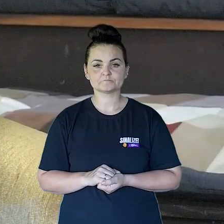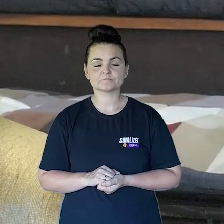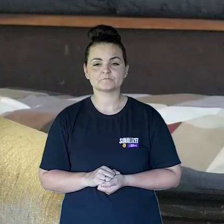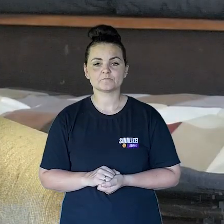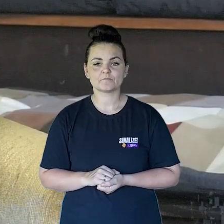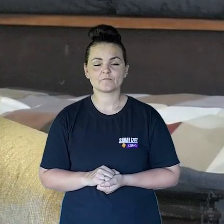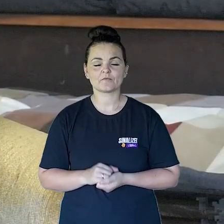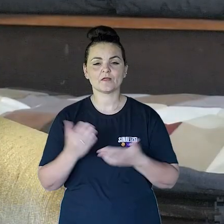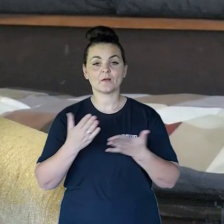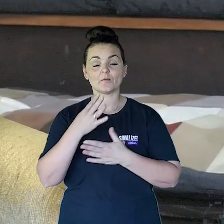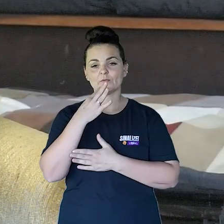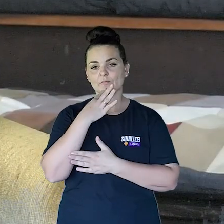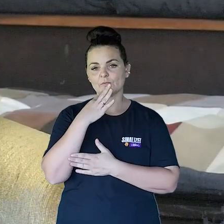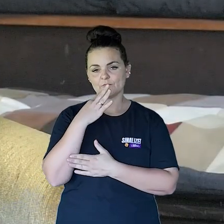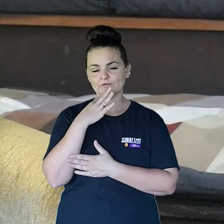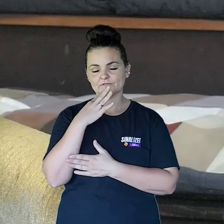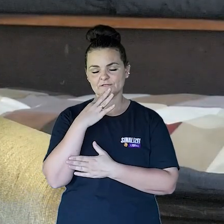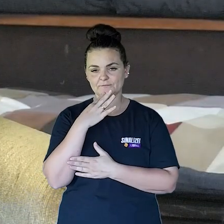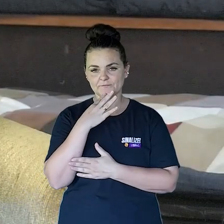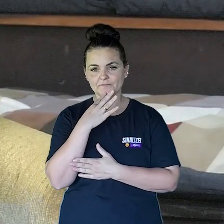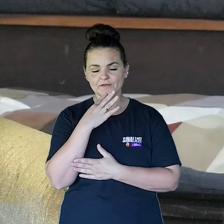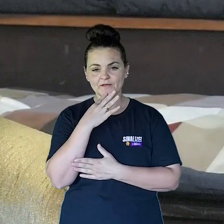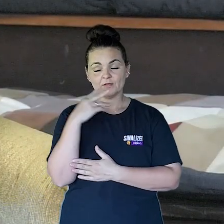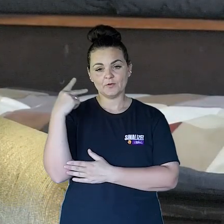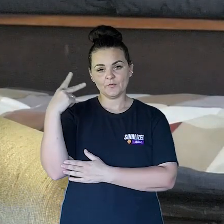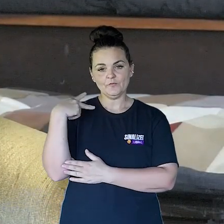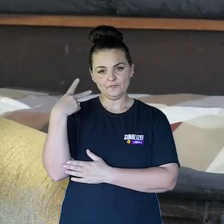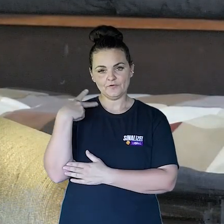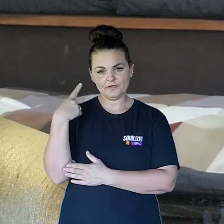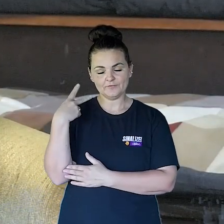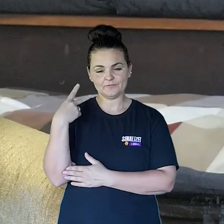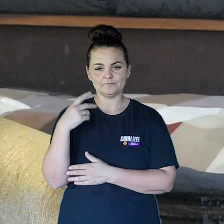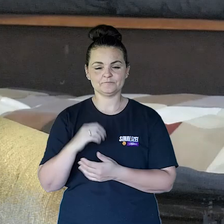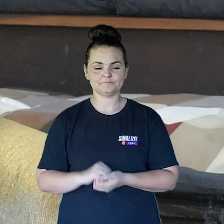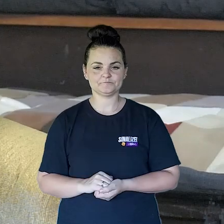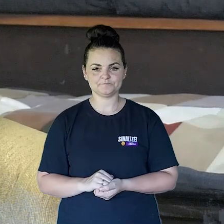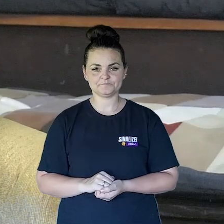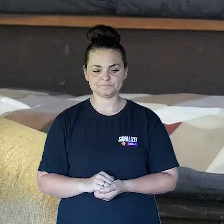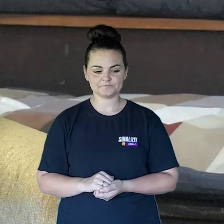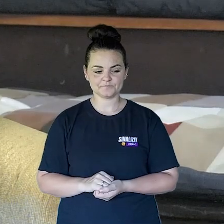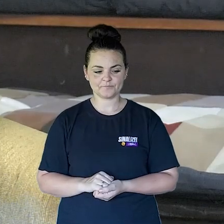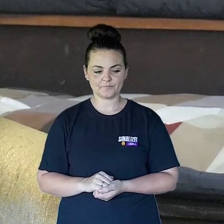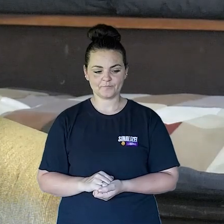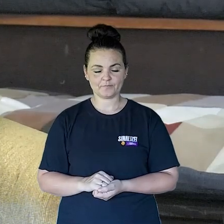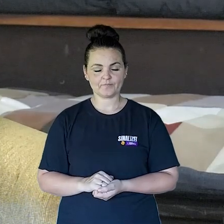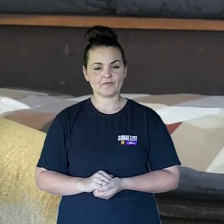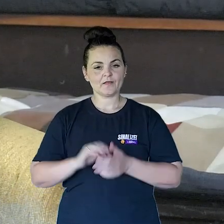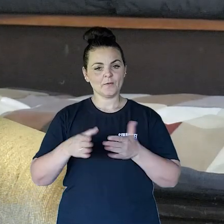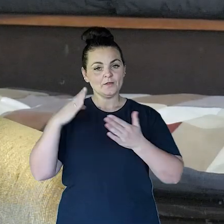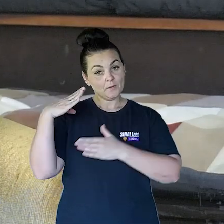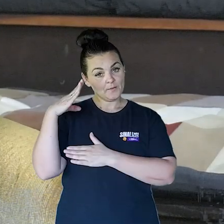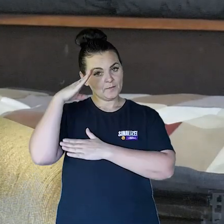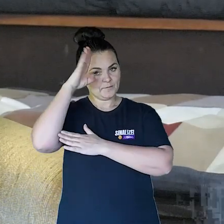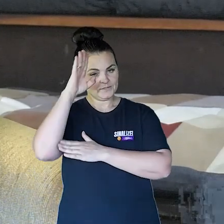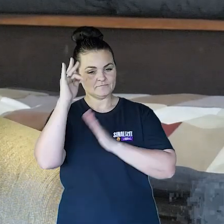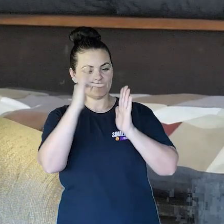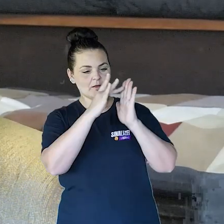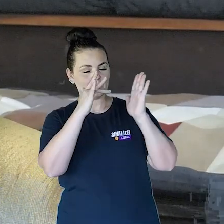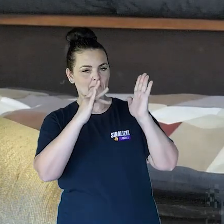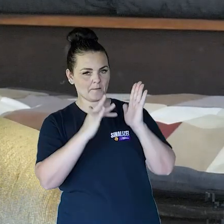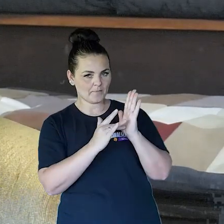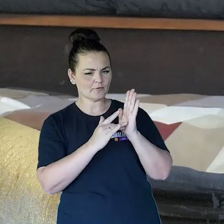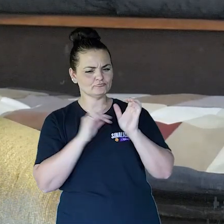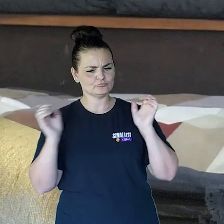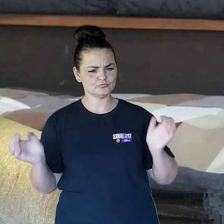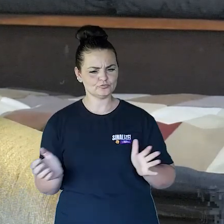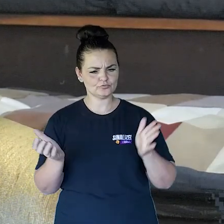Agora nós vamos conhecer mais sobre o perfil de atuação do vereador. Quais são as principais causas ou pautas